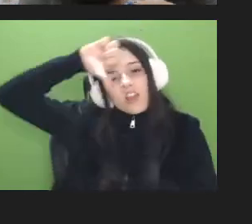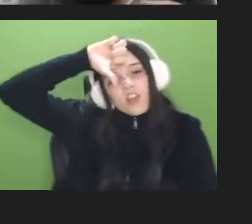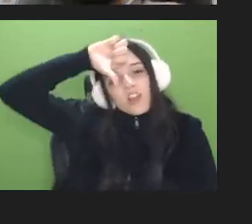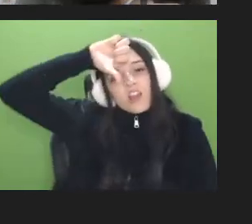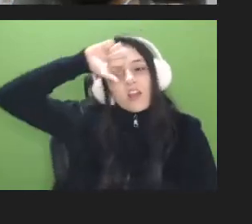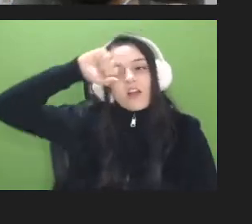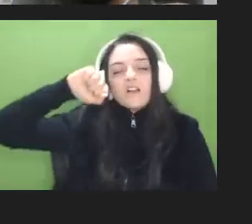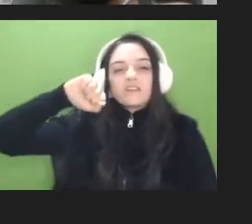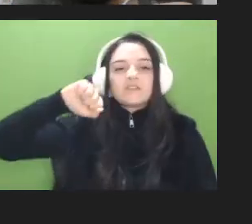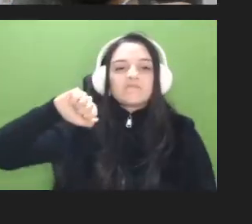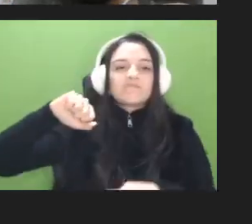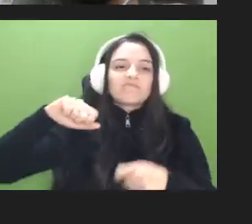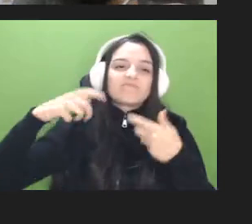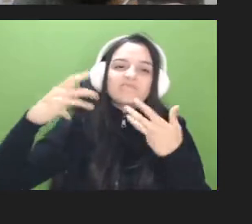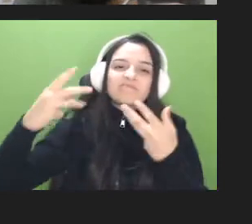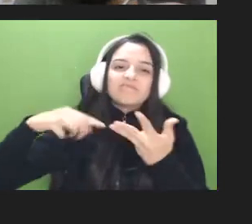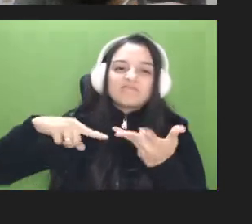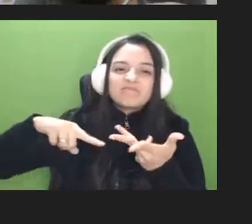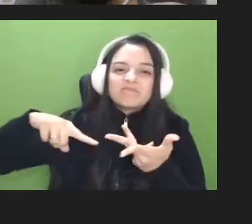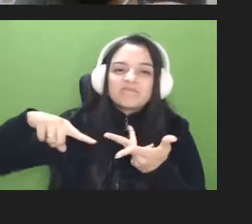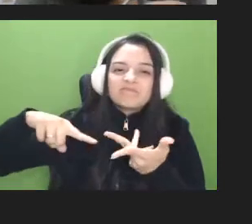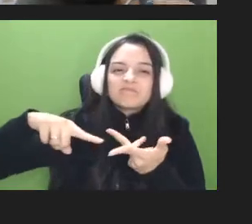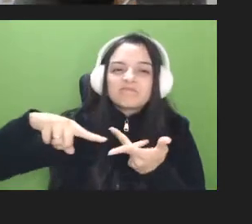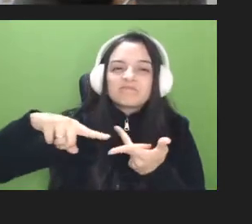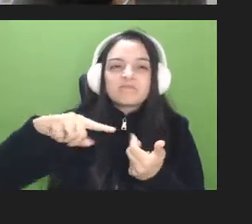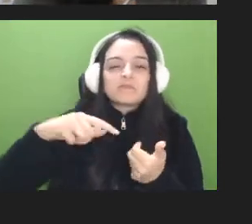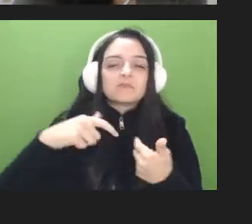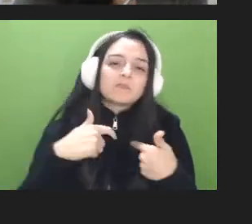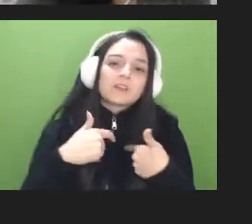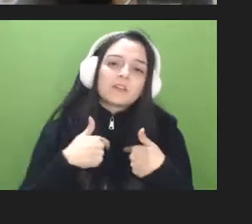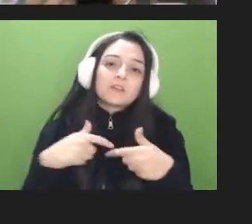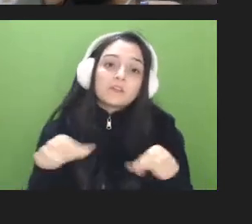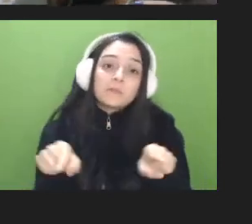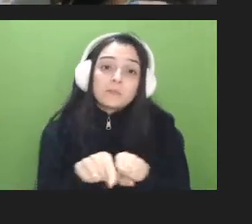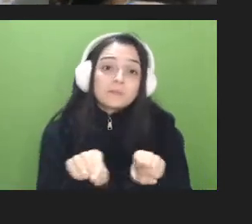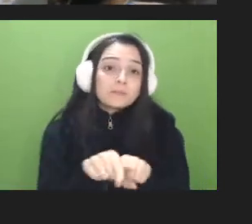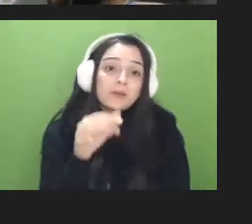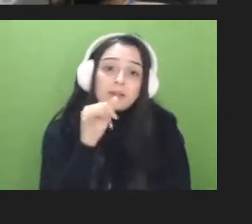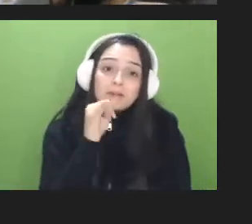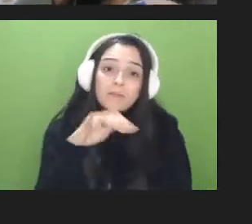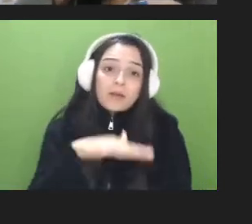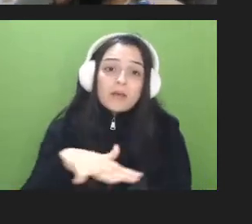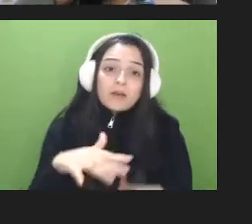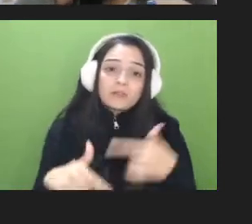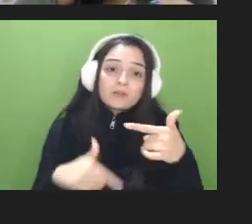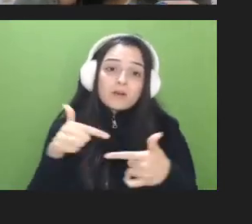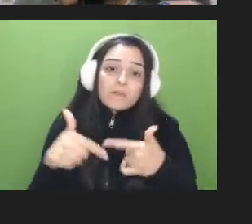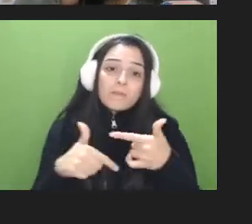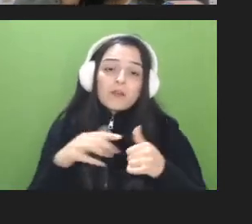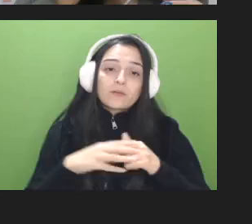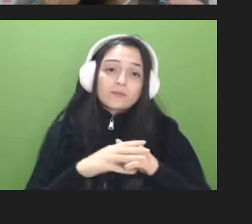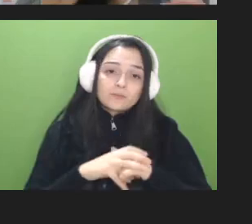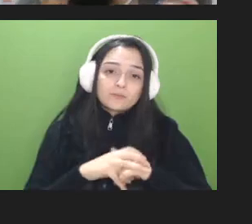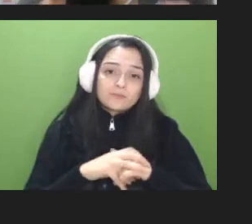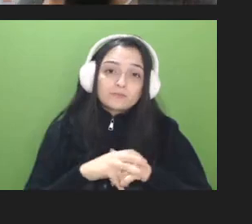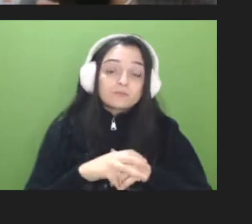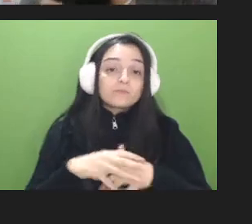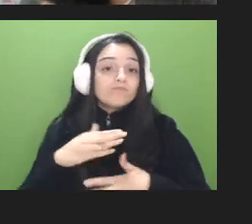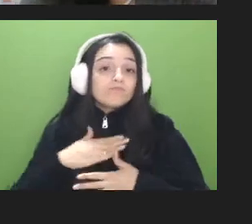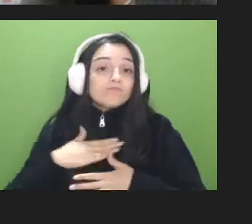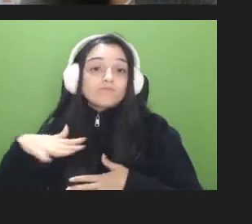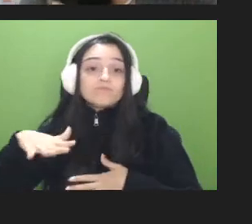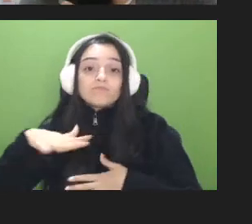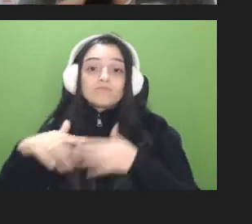tensiono muito essa compreensão, por exemplo, no ambiente de trabalho, porque dentro do meu ambiente de trabalho eu possuo uma